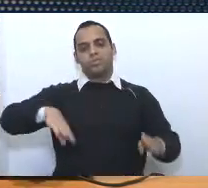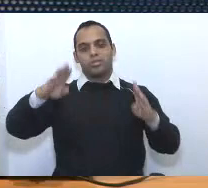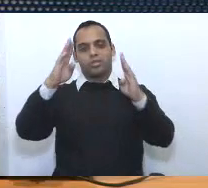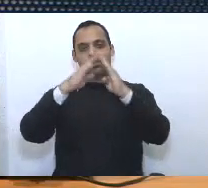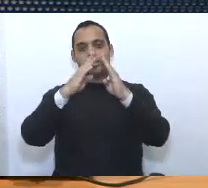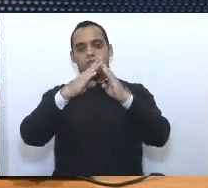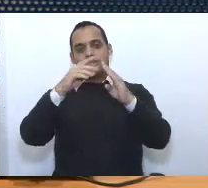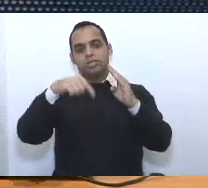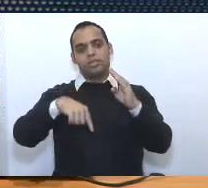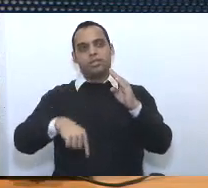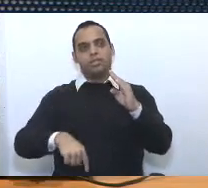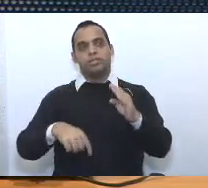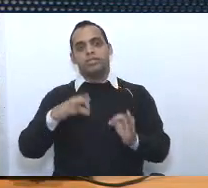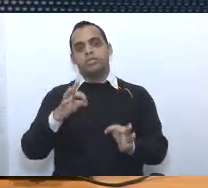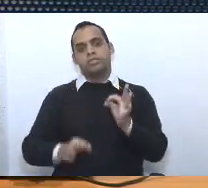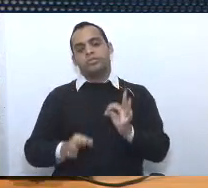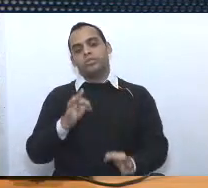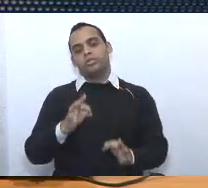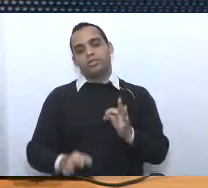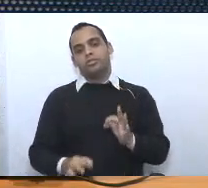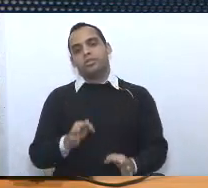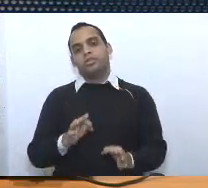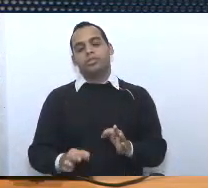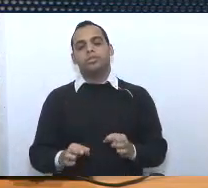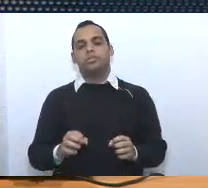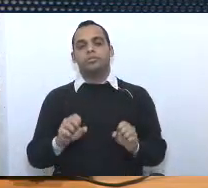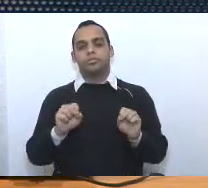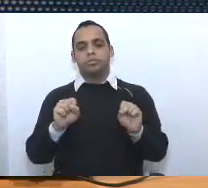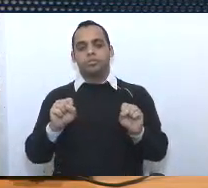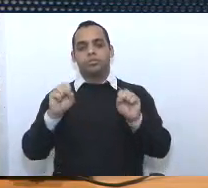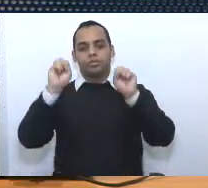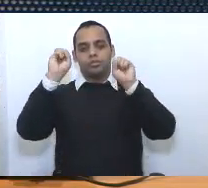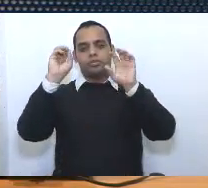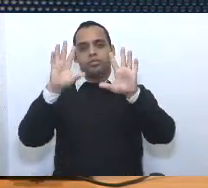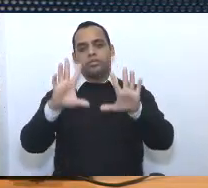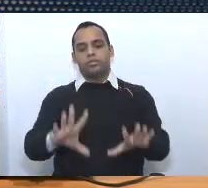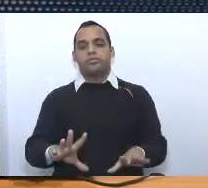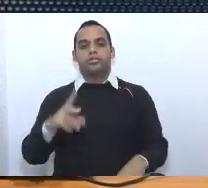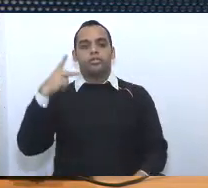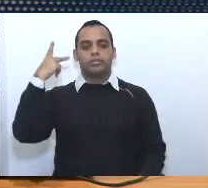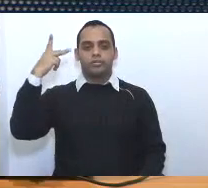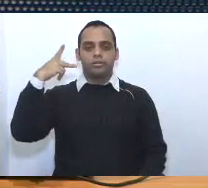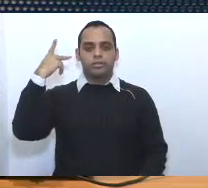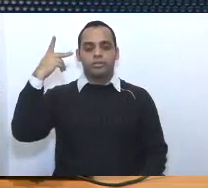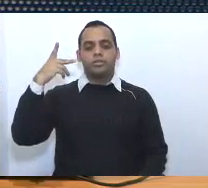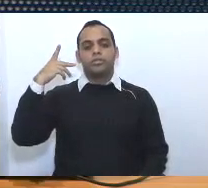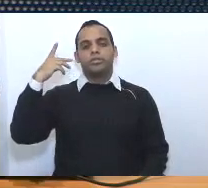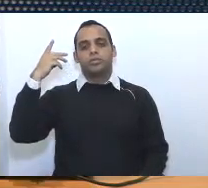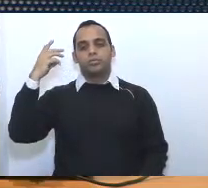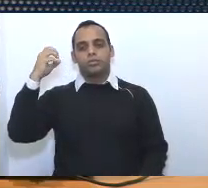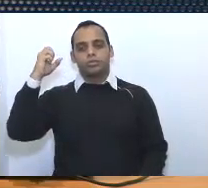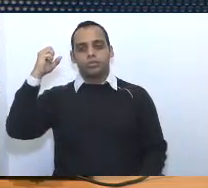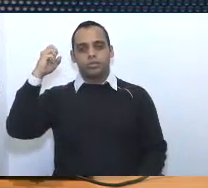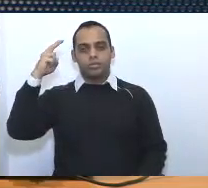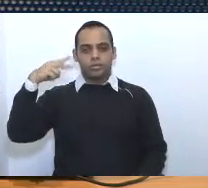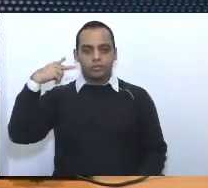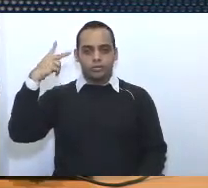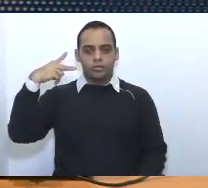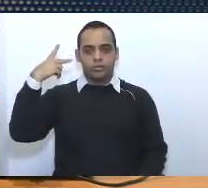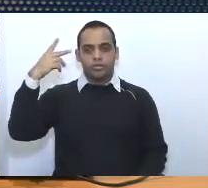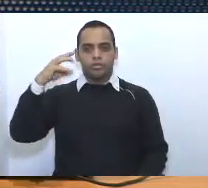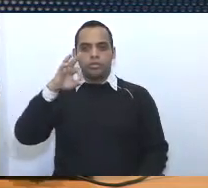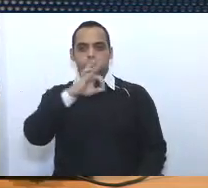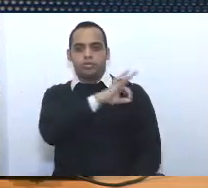leis. Que Deus possa estender a mão a cada um dos vereadores, dos assessores, dos funcionários e para todos os